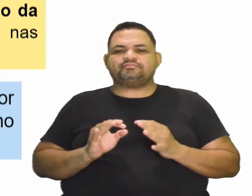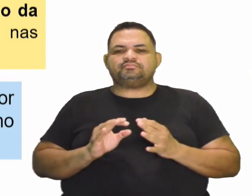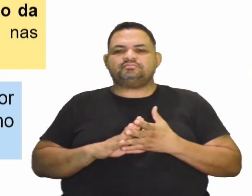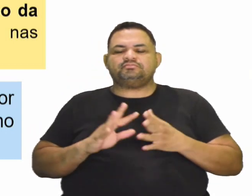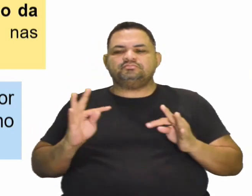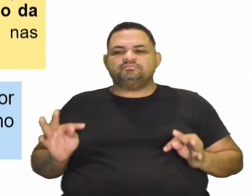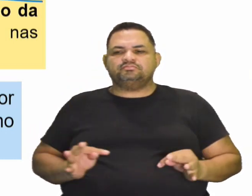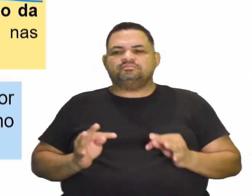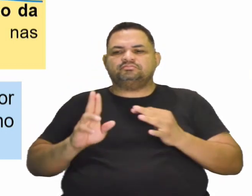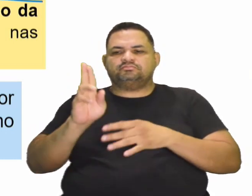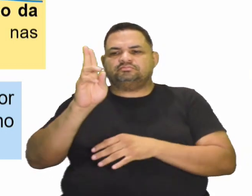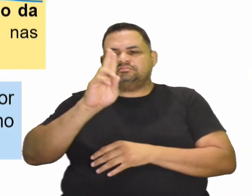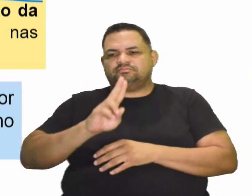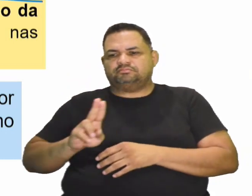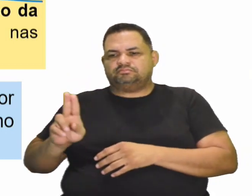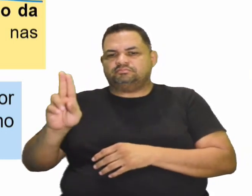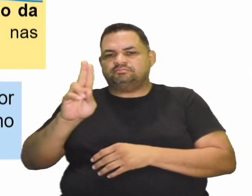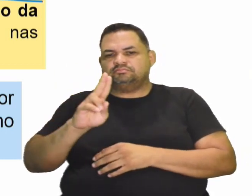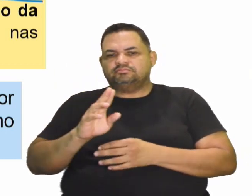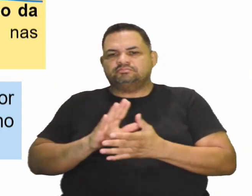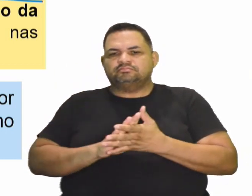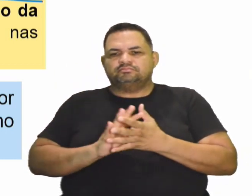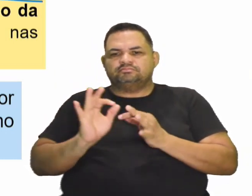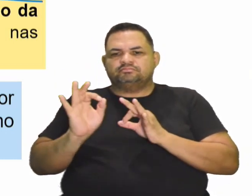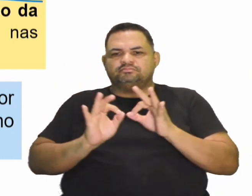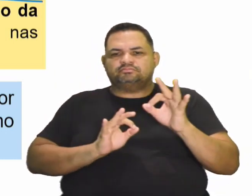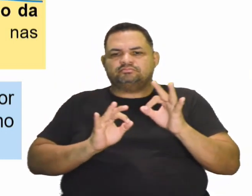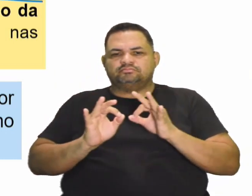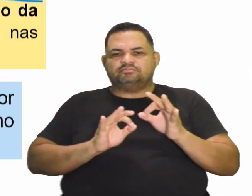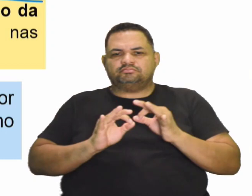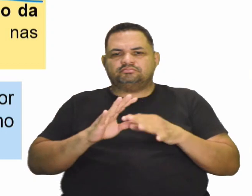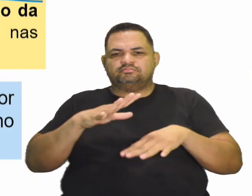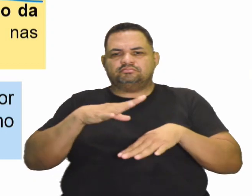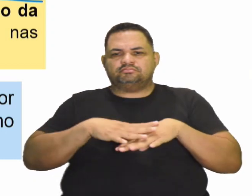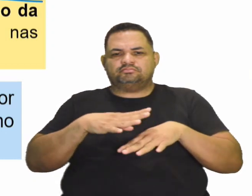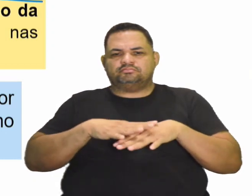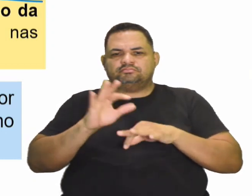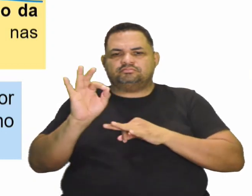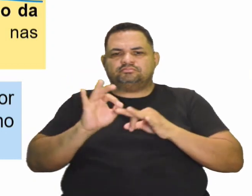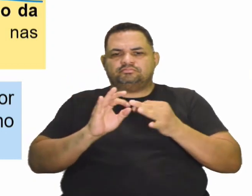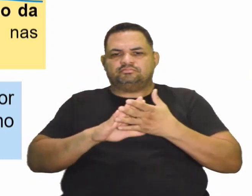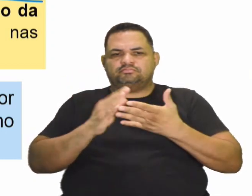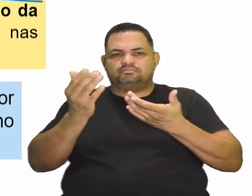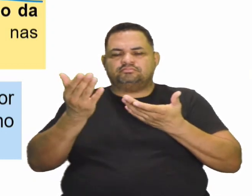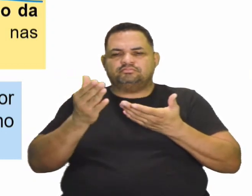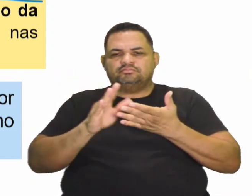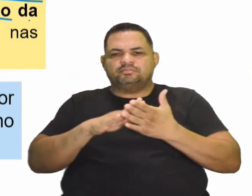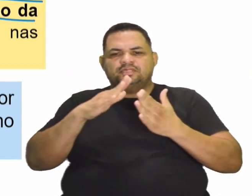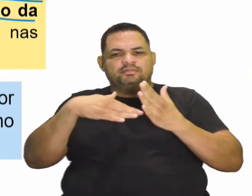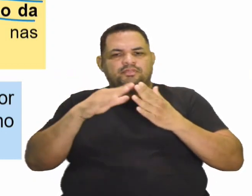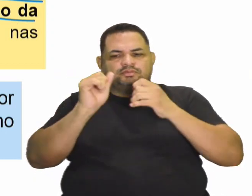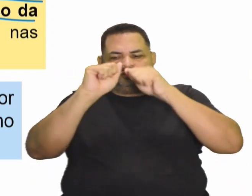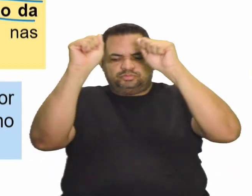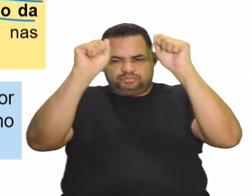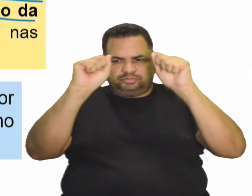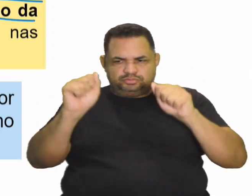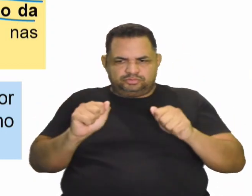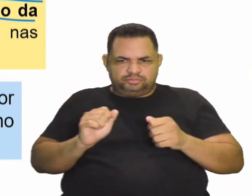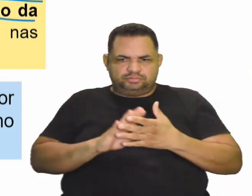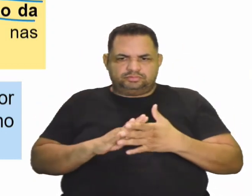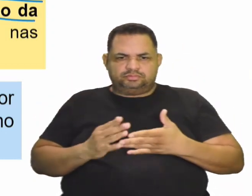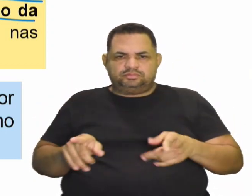técnicas foram necessárias. Também na elaboração, né, o uso da matemática na elaboração das obras, como eu falei. Resultando, então, do uso